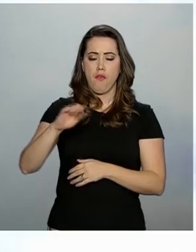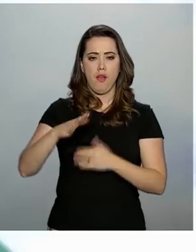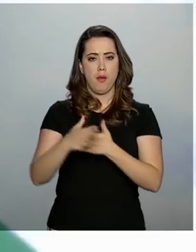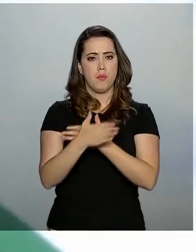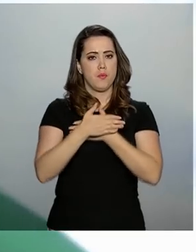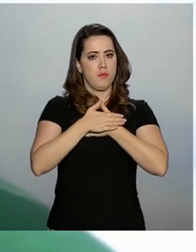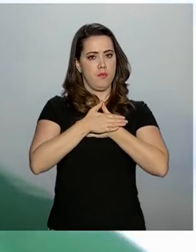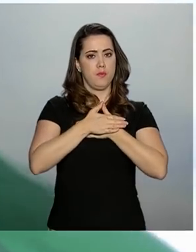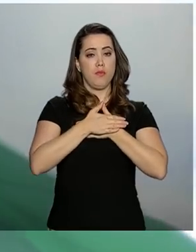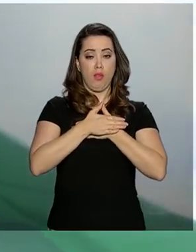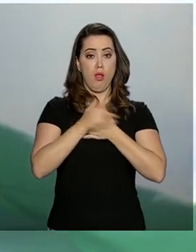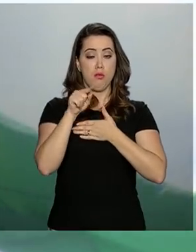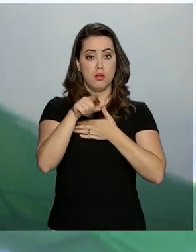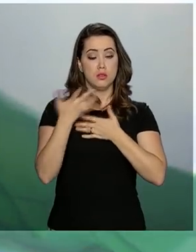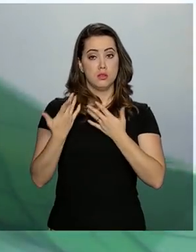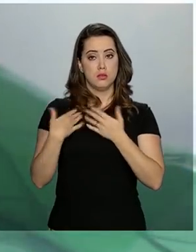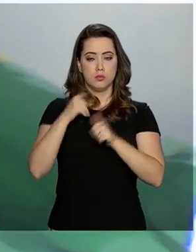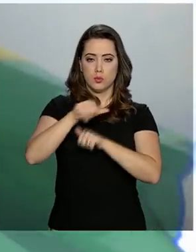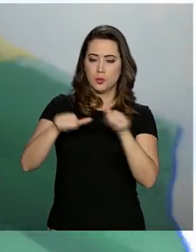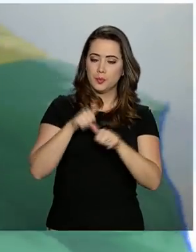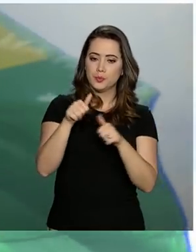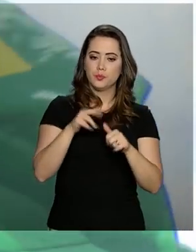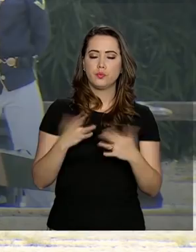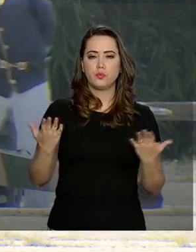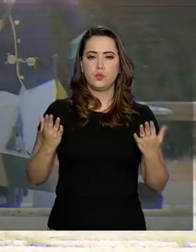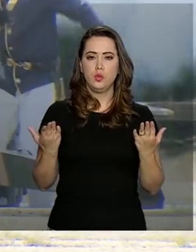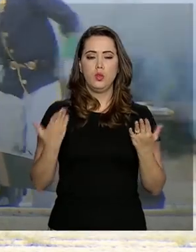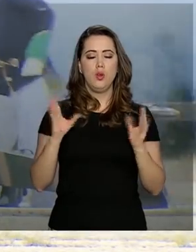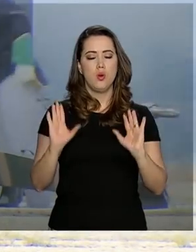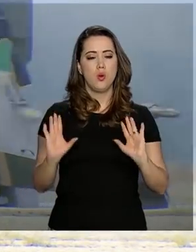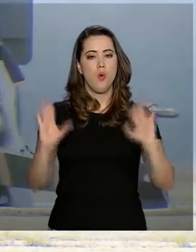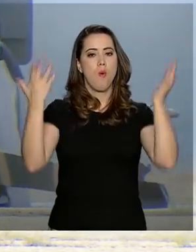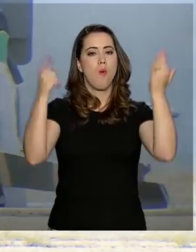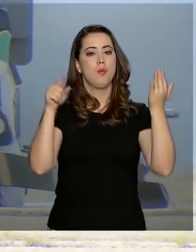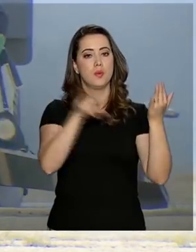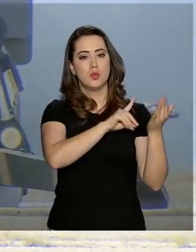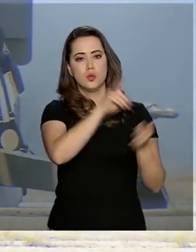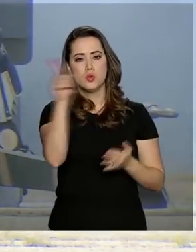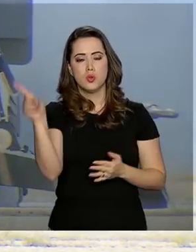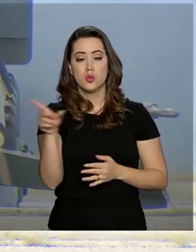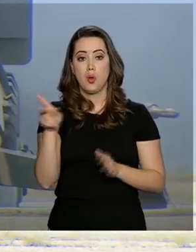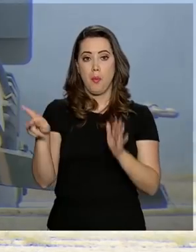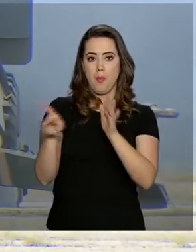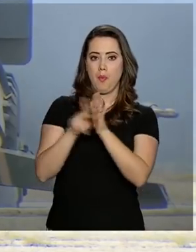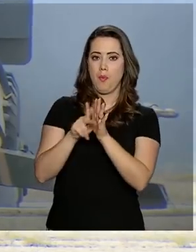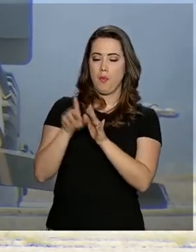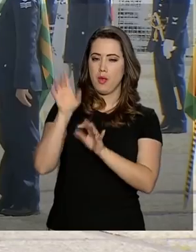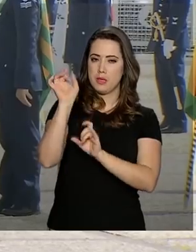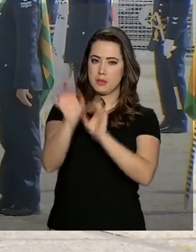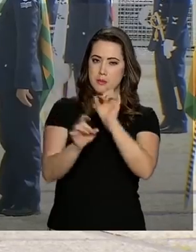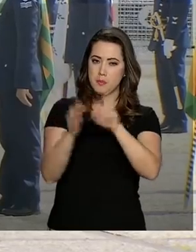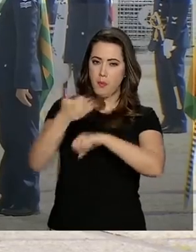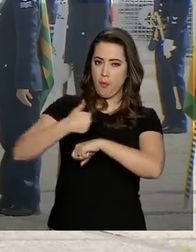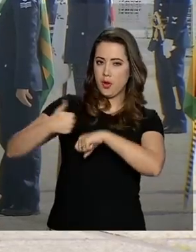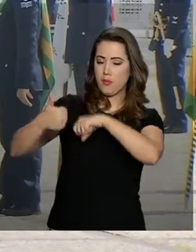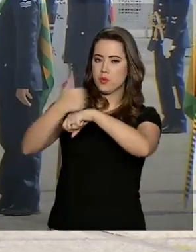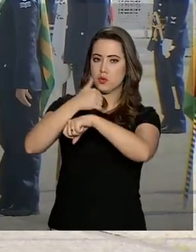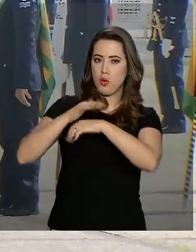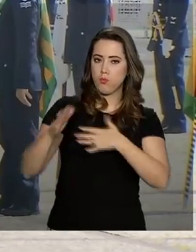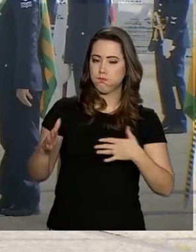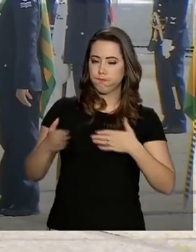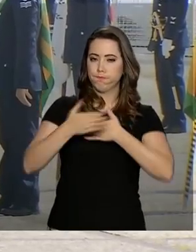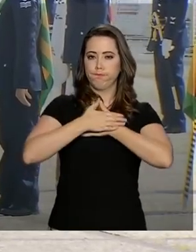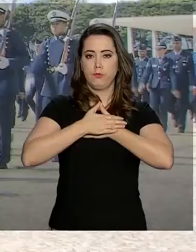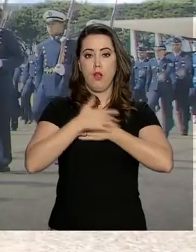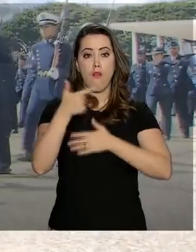Poderes marcou o início das comemorações do Dia do Especialista de Aeronáutica, celebrado em 25